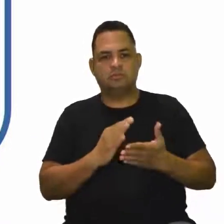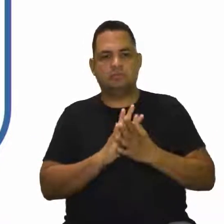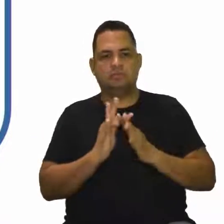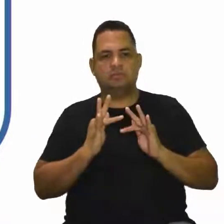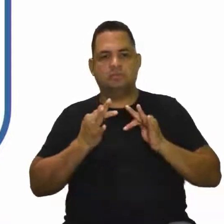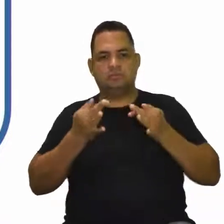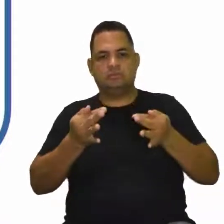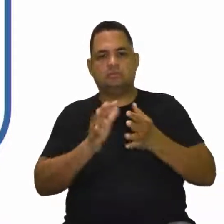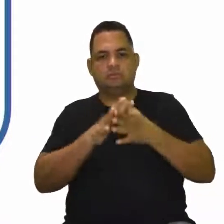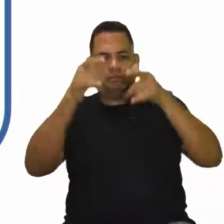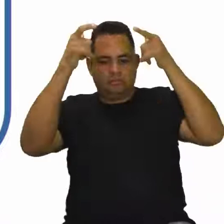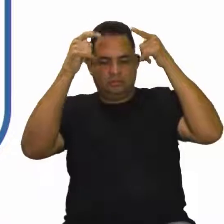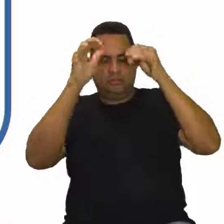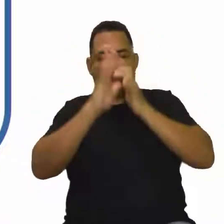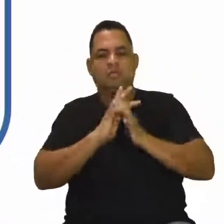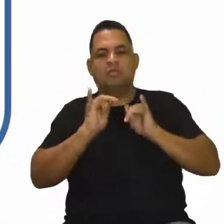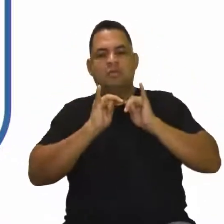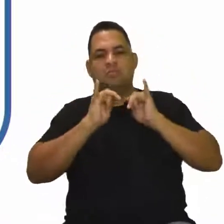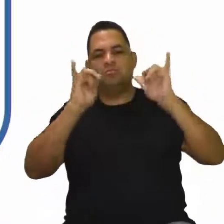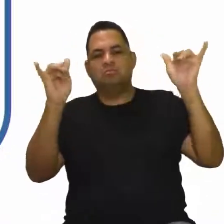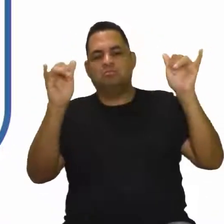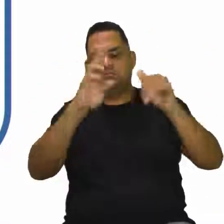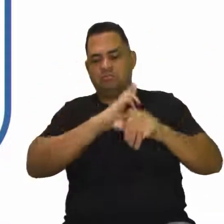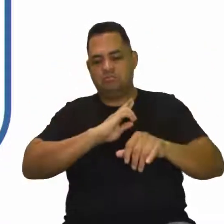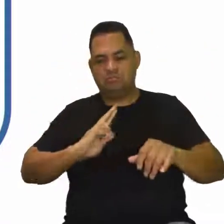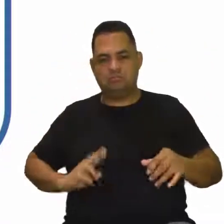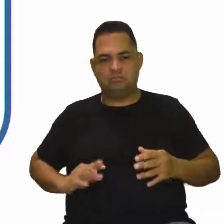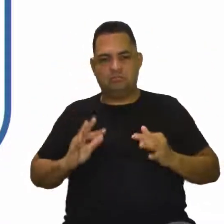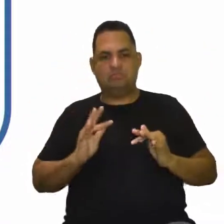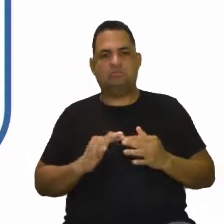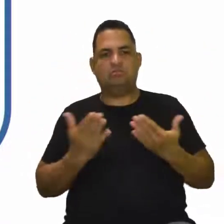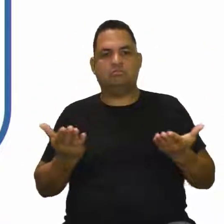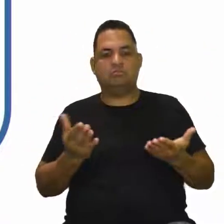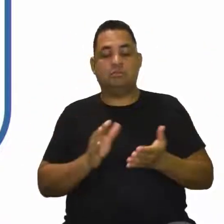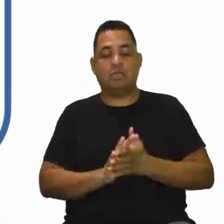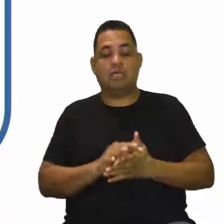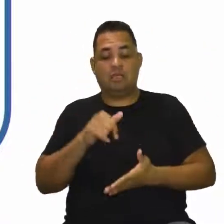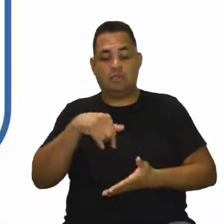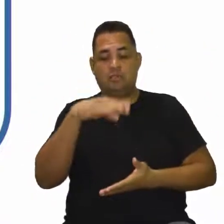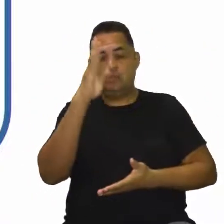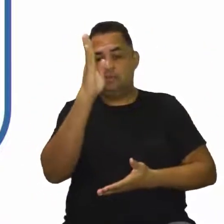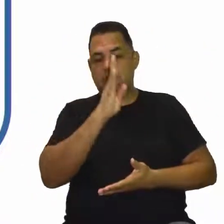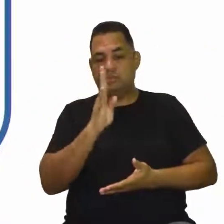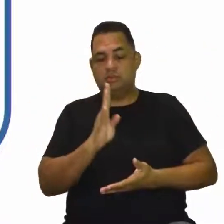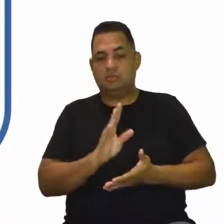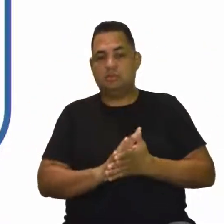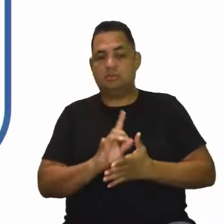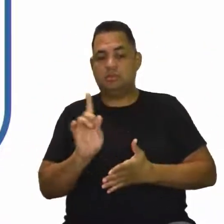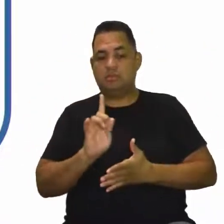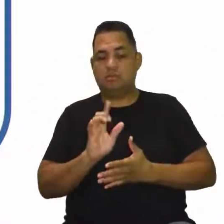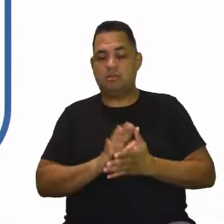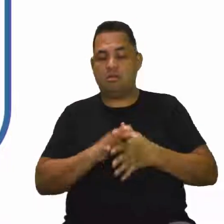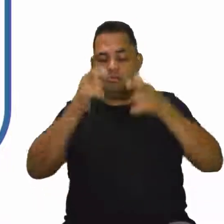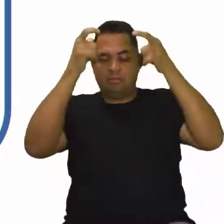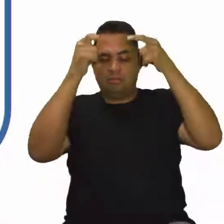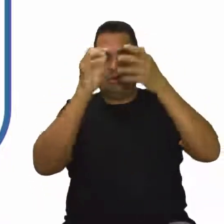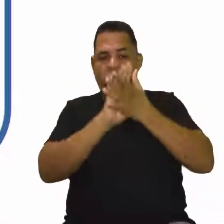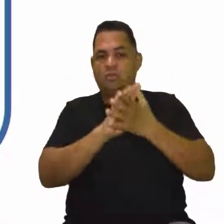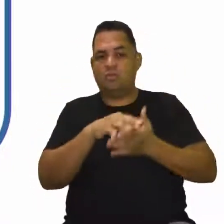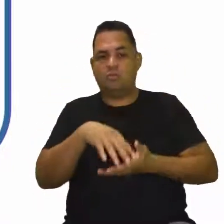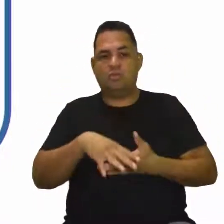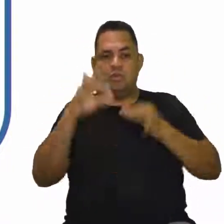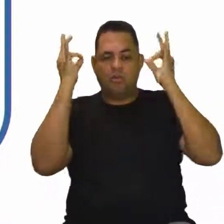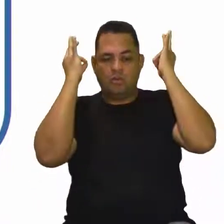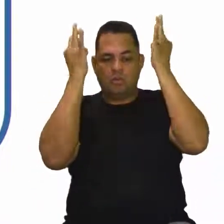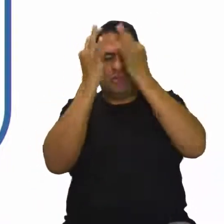do Império e a proclamação da República. O fim do Império Brasileiro, tá? Não é Império Romano, não.